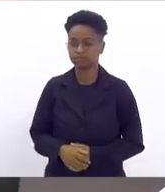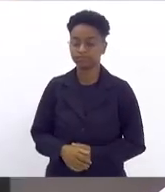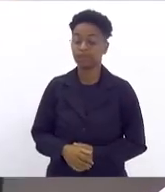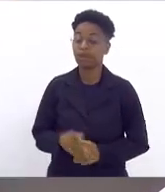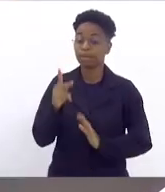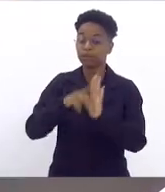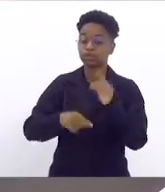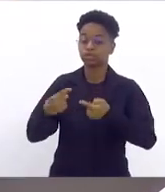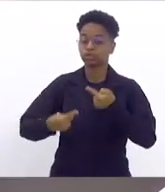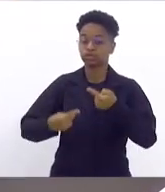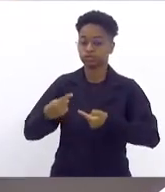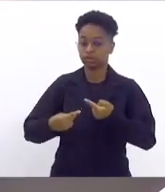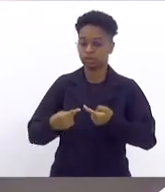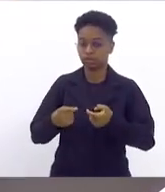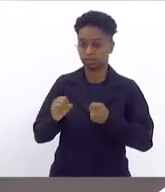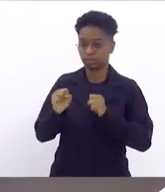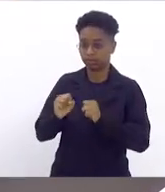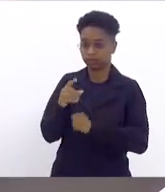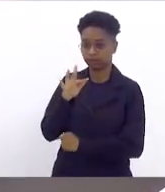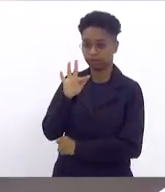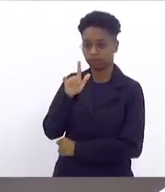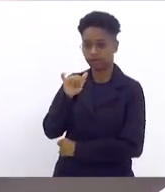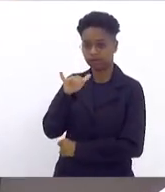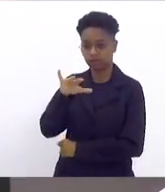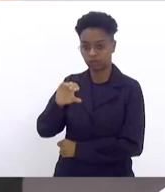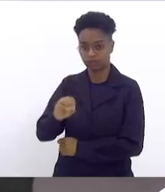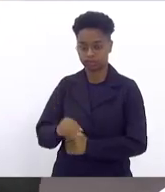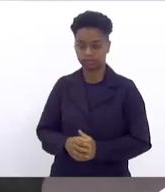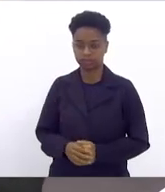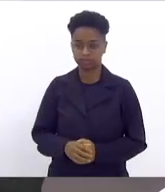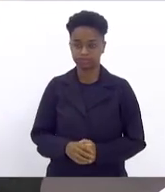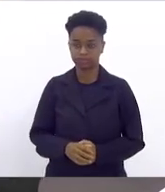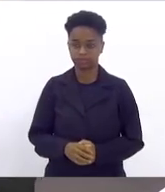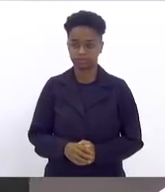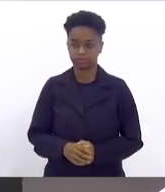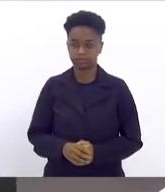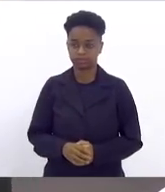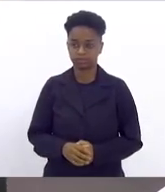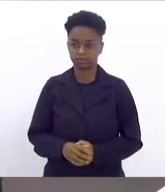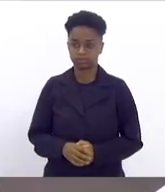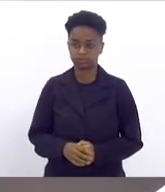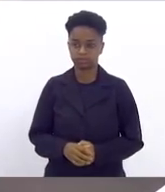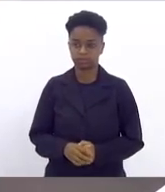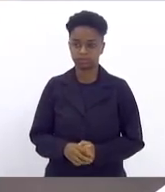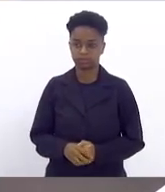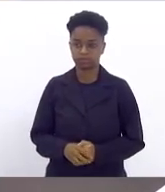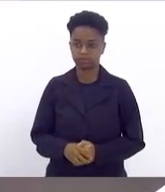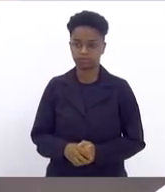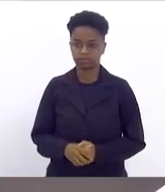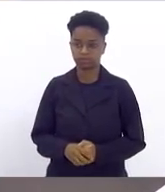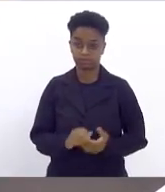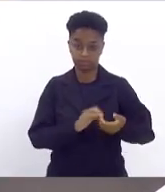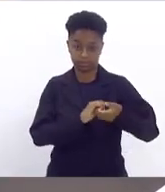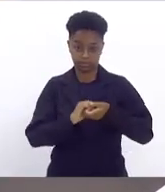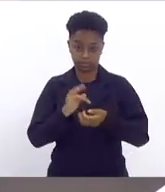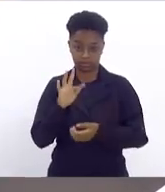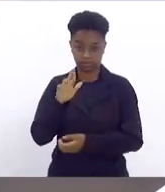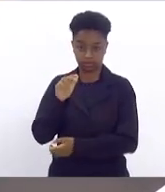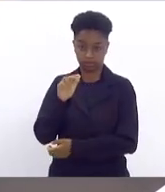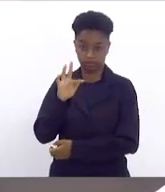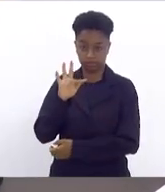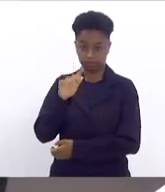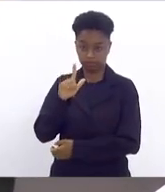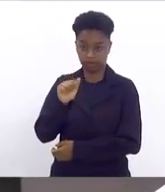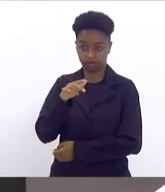Projeto em discussão. Vai discutir, deputado Flávio? Saudando a presença do deputado Flávio Serafini, vai discutir a matéria. Alô.